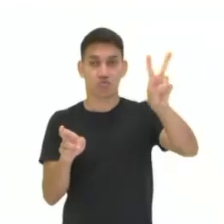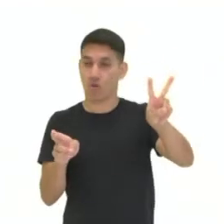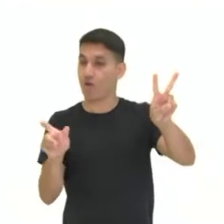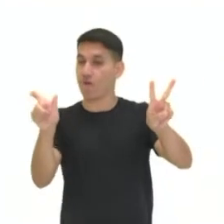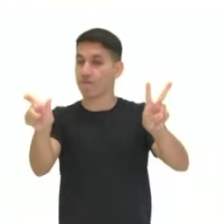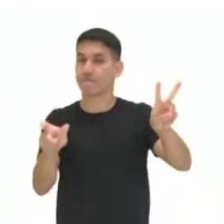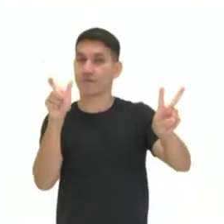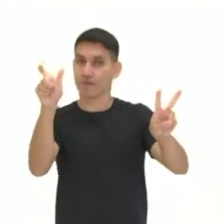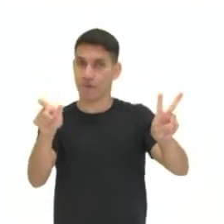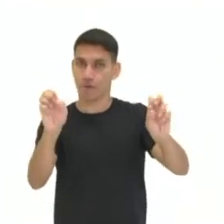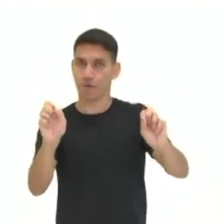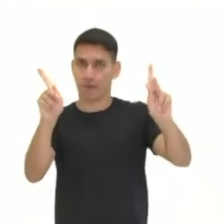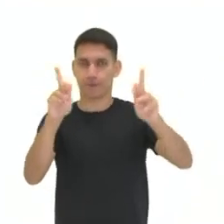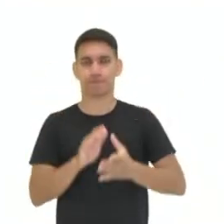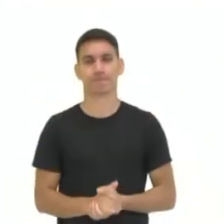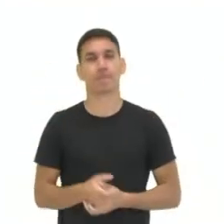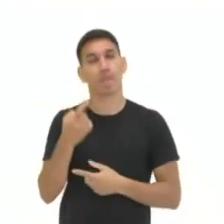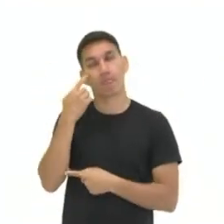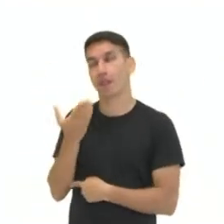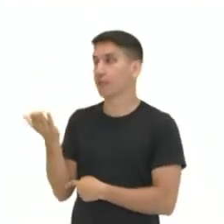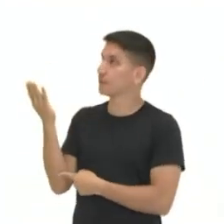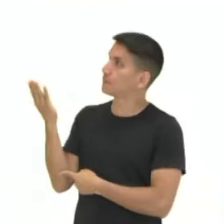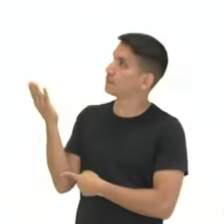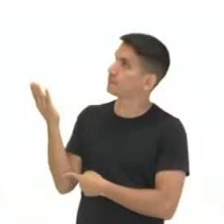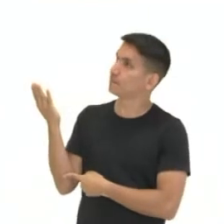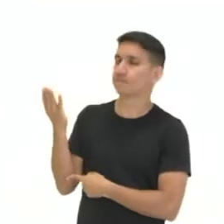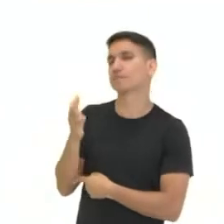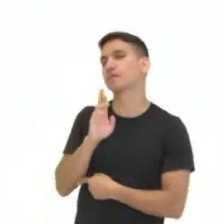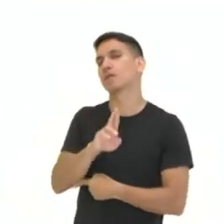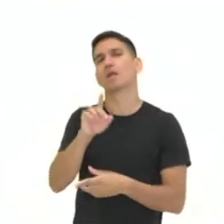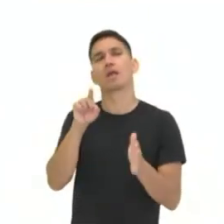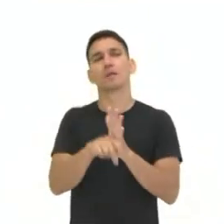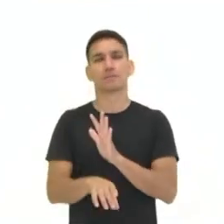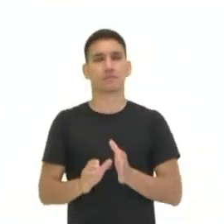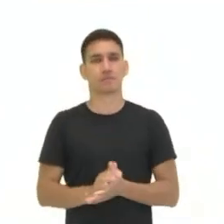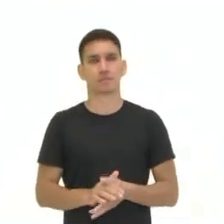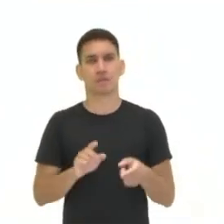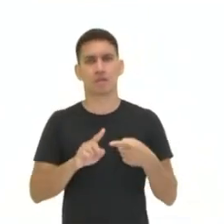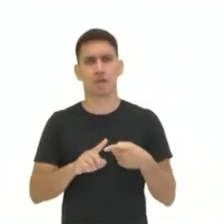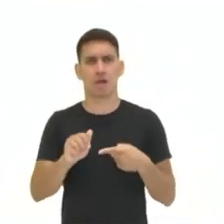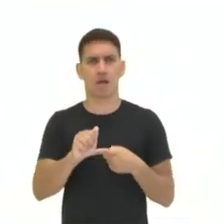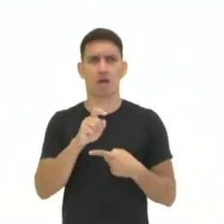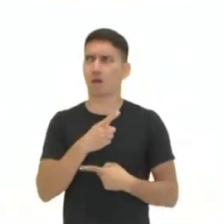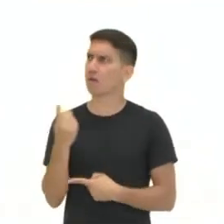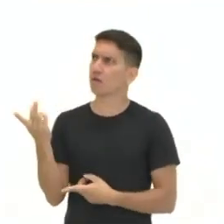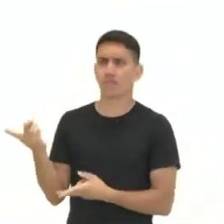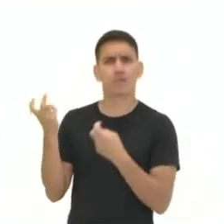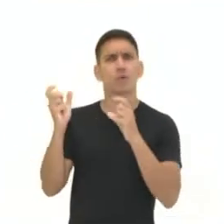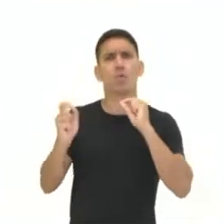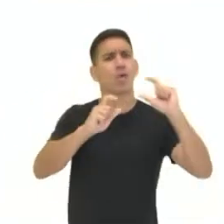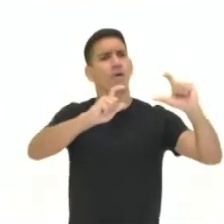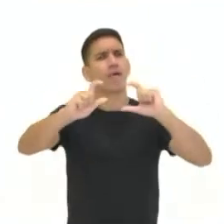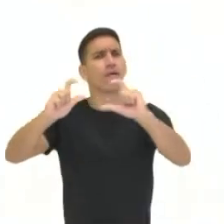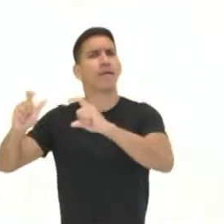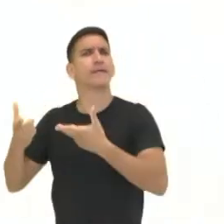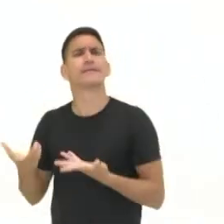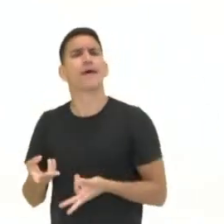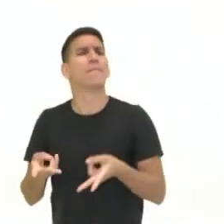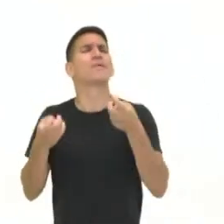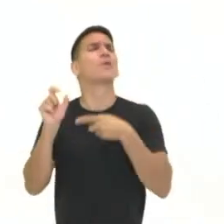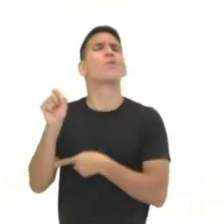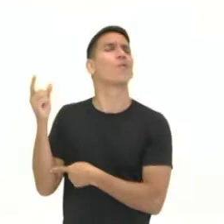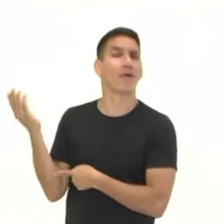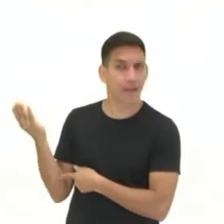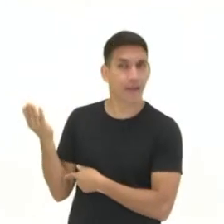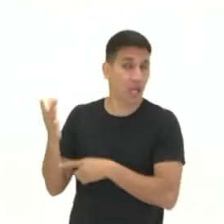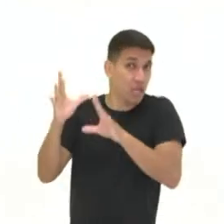Né? E na primeira pergunta vocês vão responder assim: o que você vê na tirinha? Certo? Então é mais fazer a